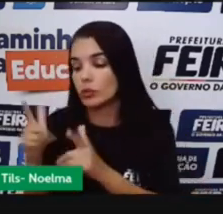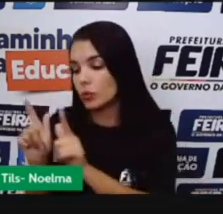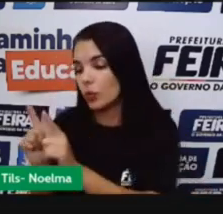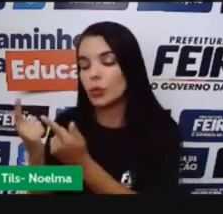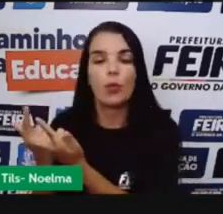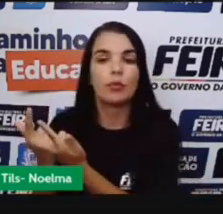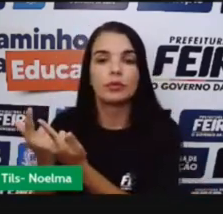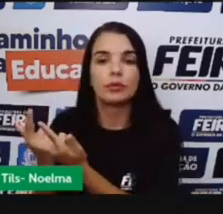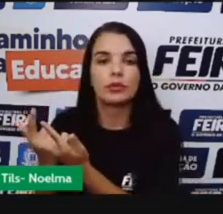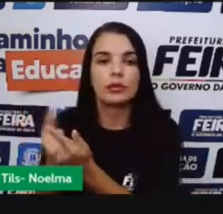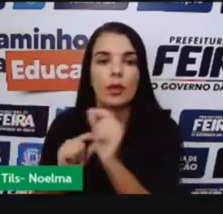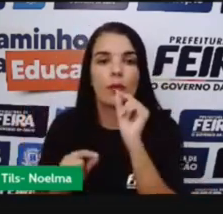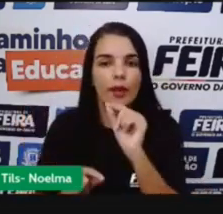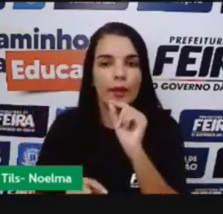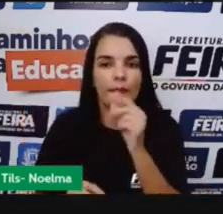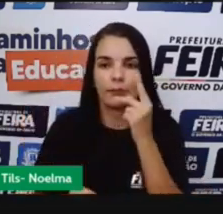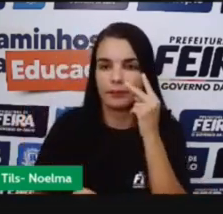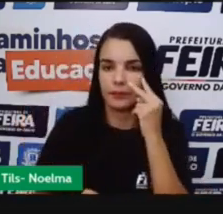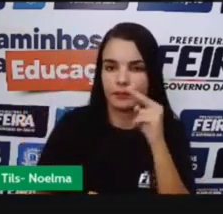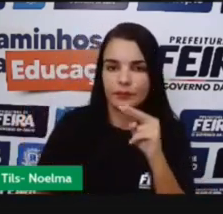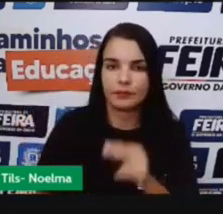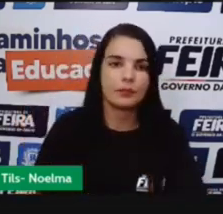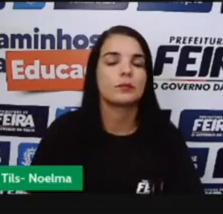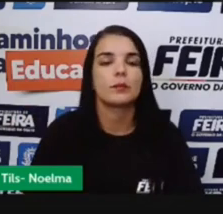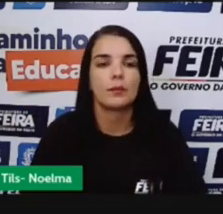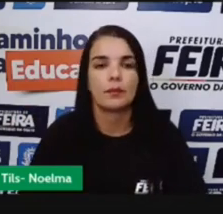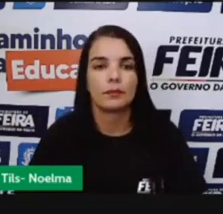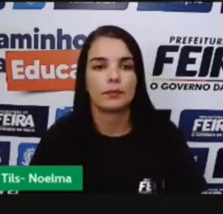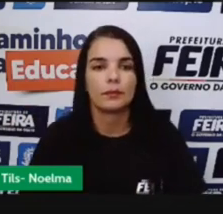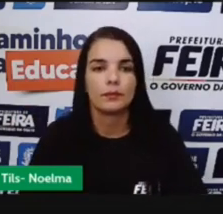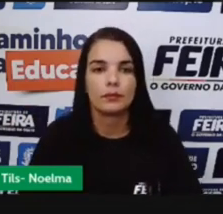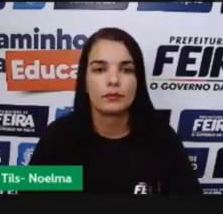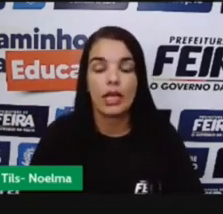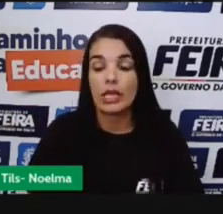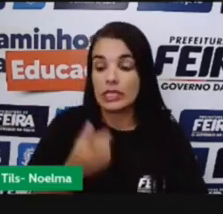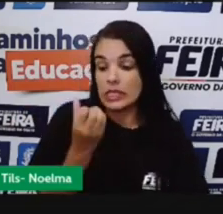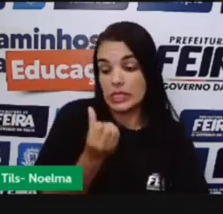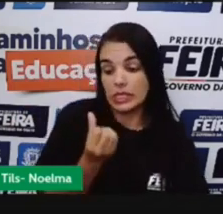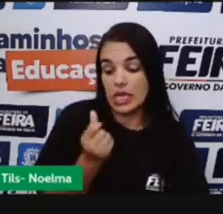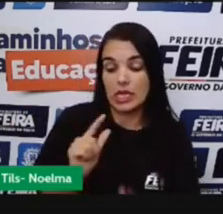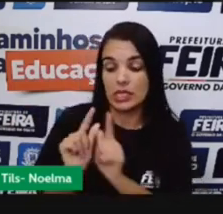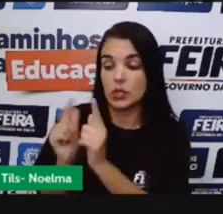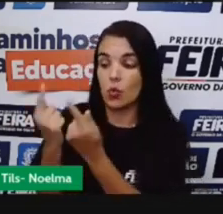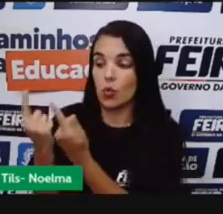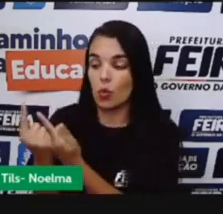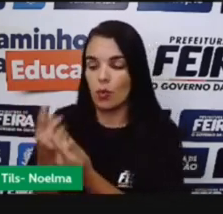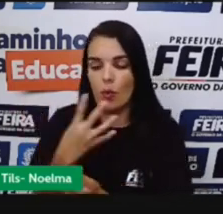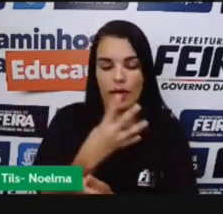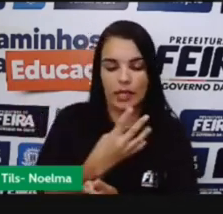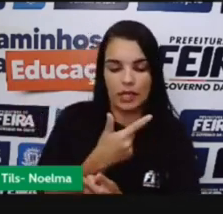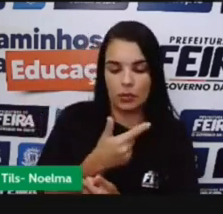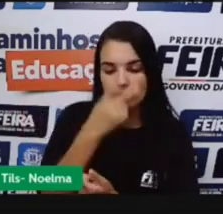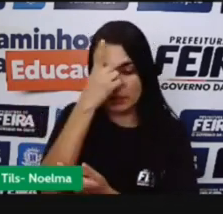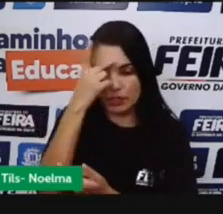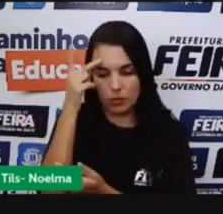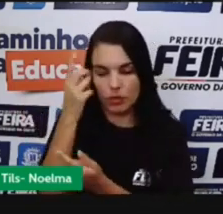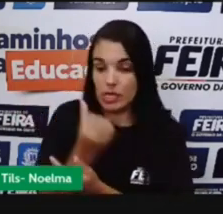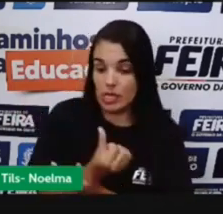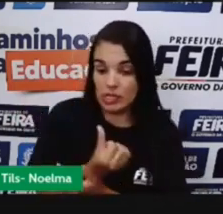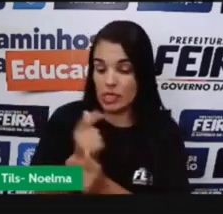6 grupos. Então, nós temos 42 pessoas. Ó, 42